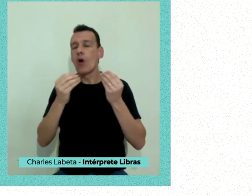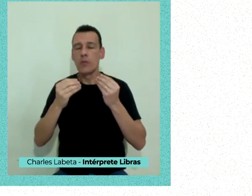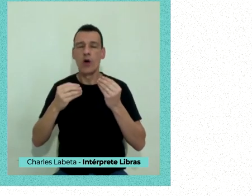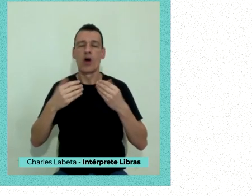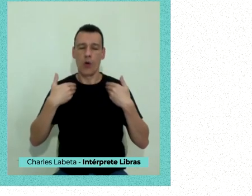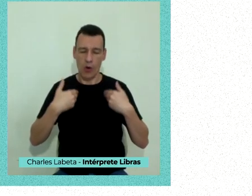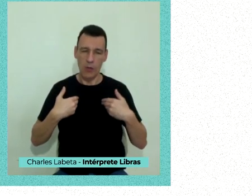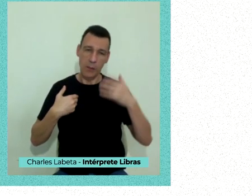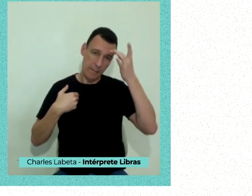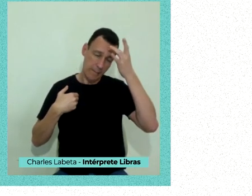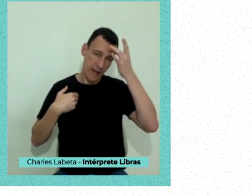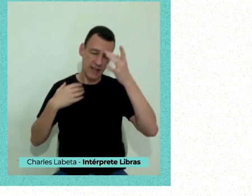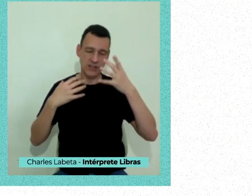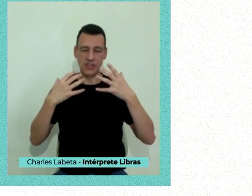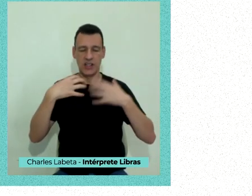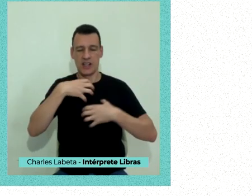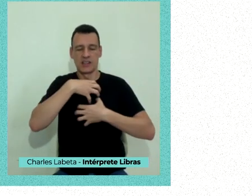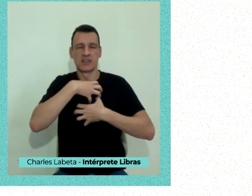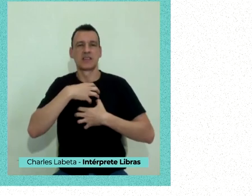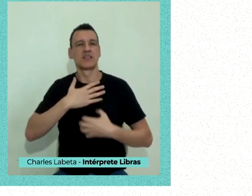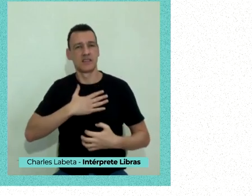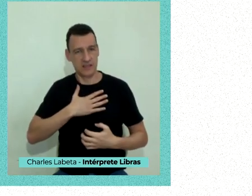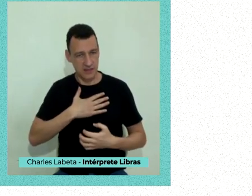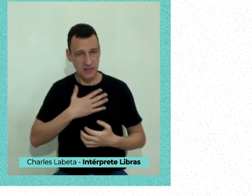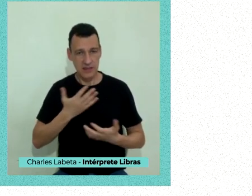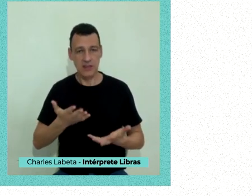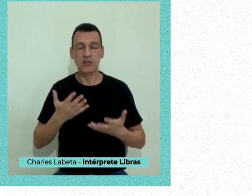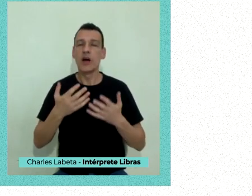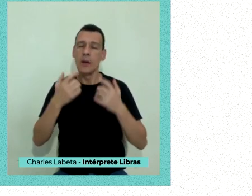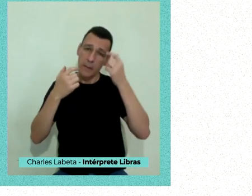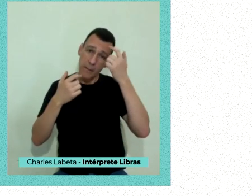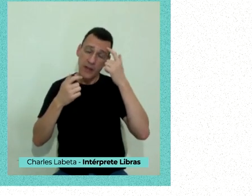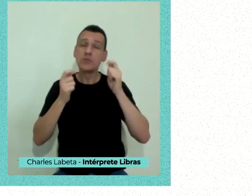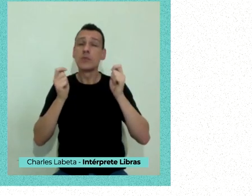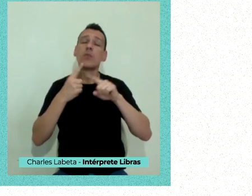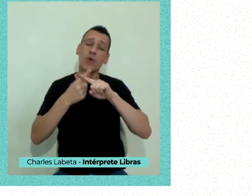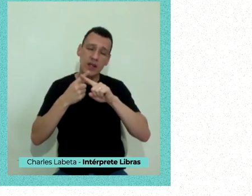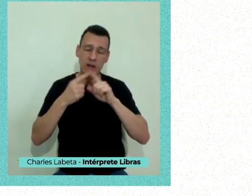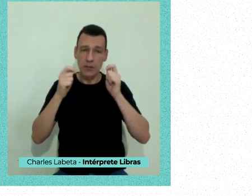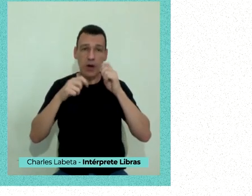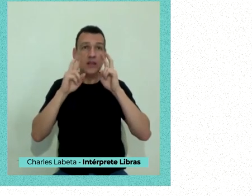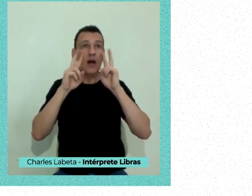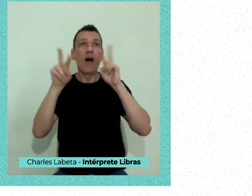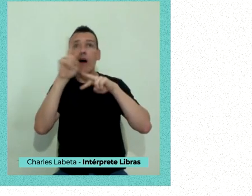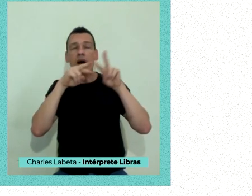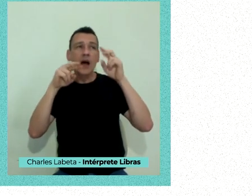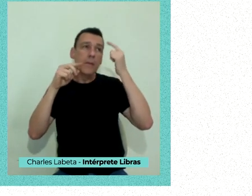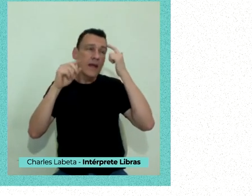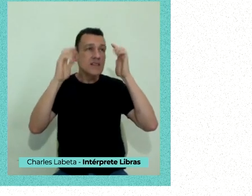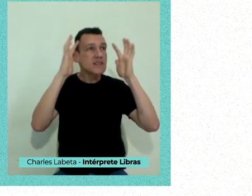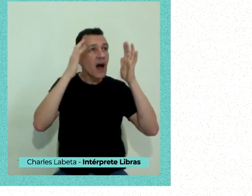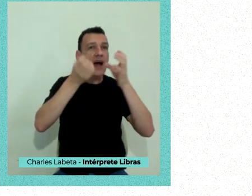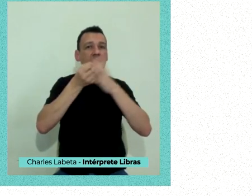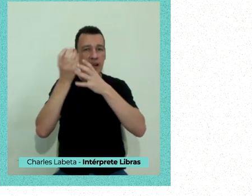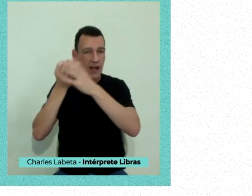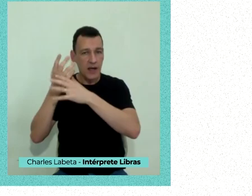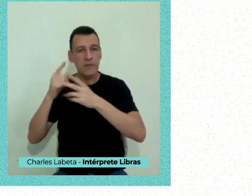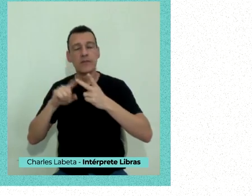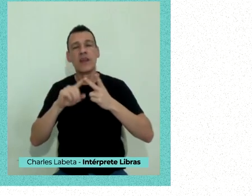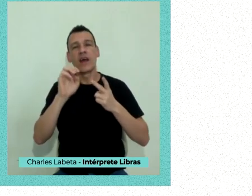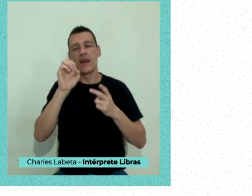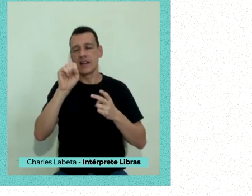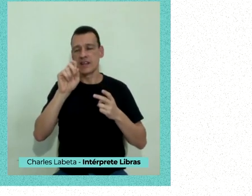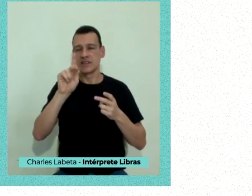espírito. Mente partindo dessa ideia de vislumbrar, pensar, criar. Espírito é a conexão com